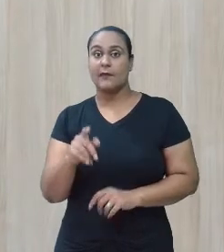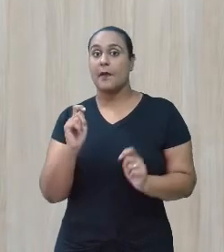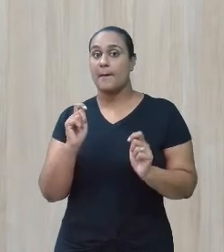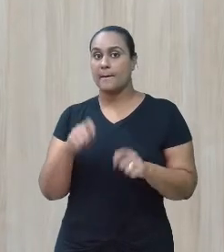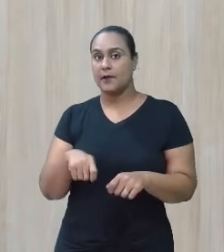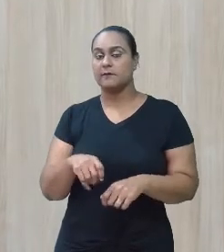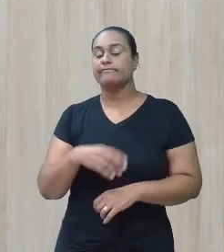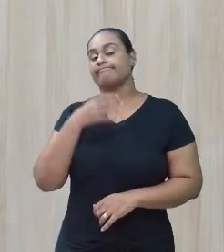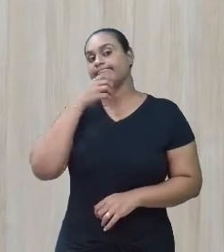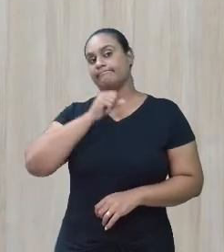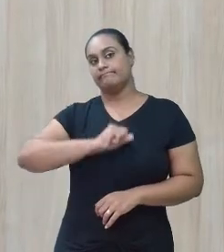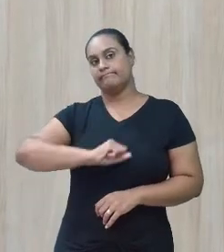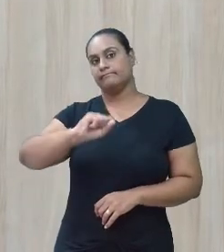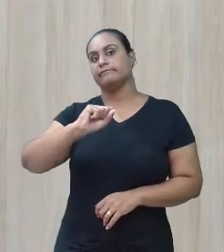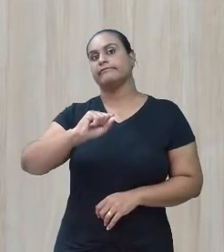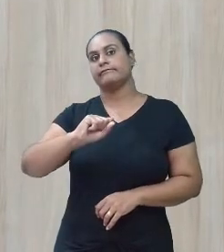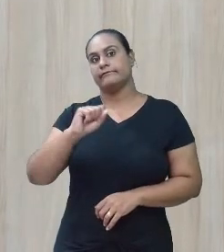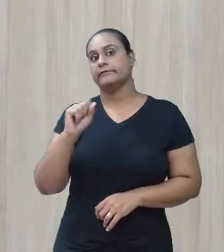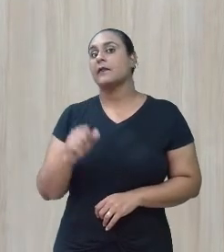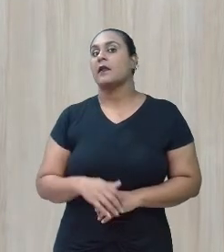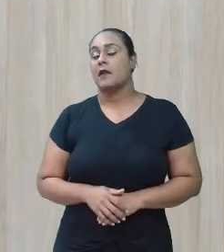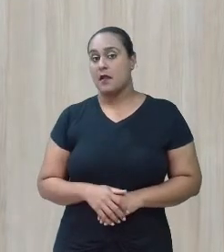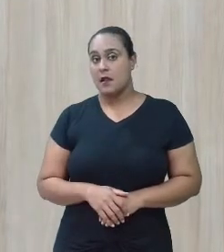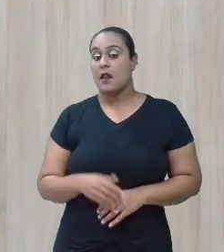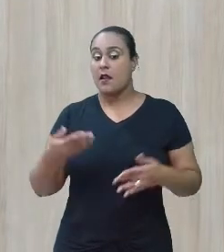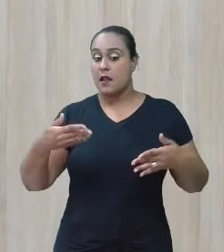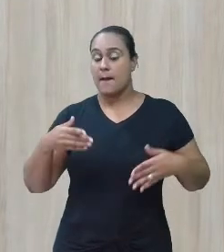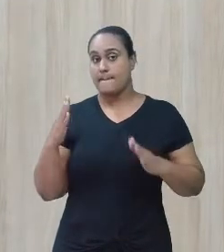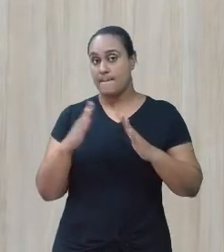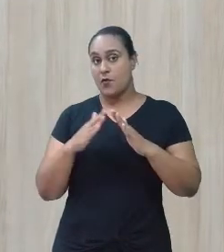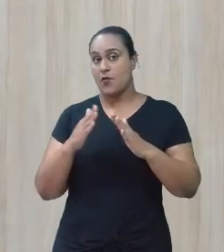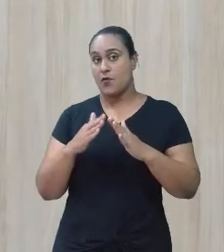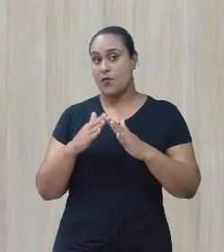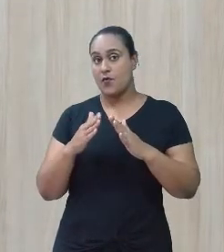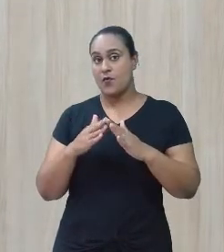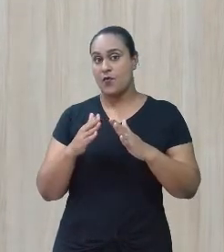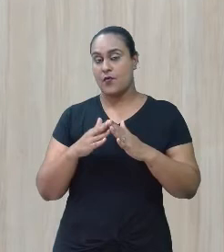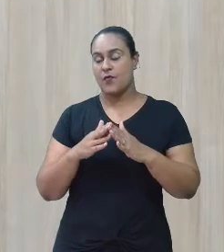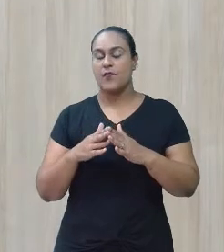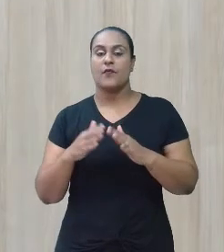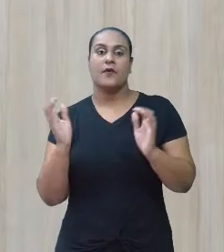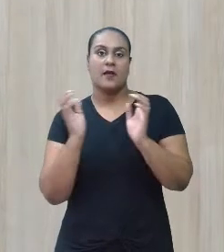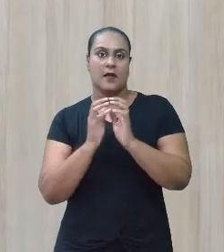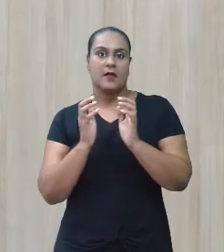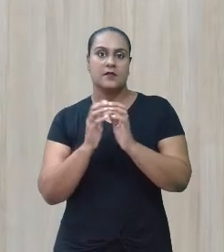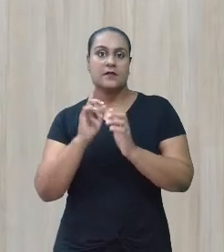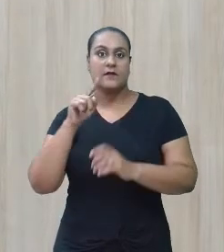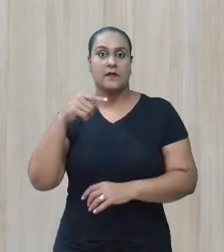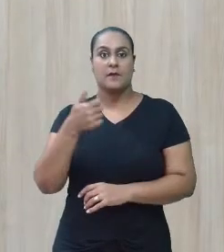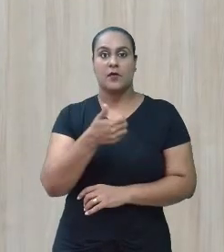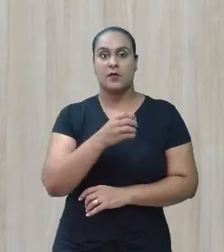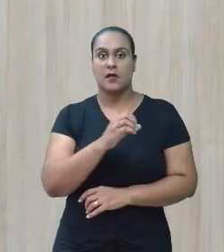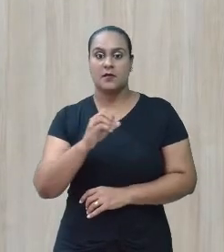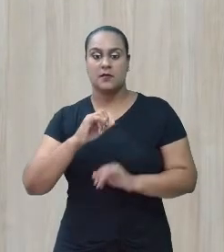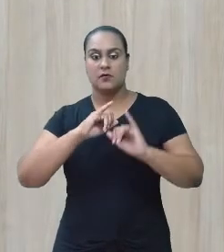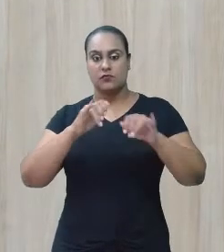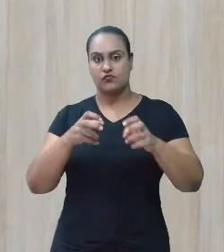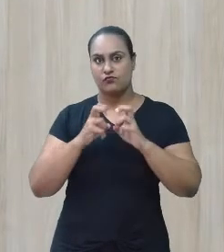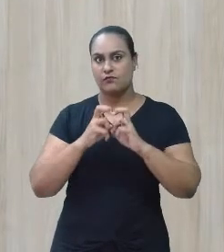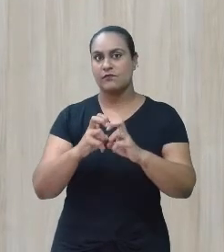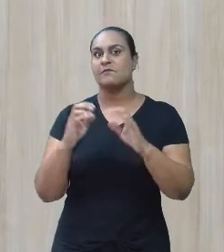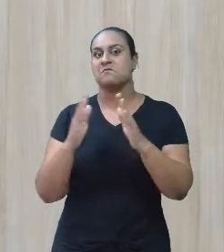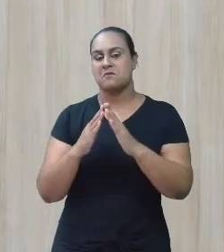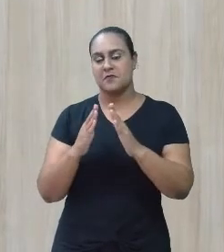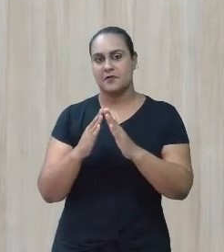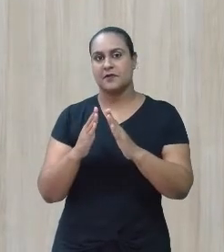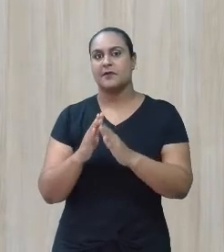grande Paulo Freire, e ele é um recifense, pessoal. Ele morou aqui no Recife e depois ele passou 10 anos em Jaboatão dos